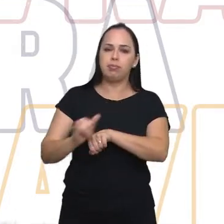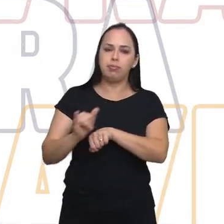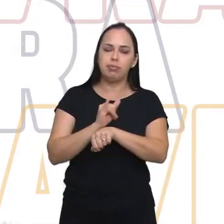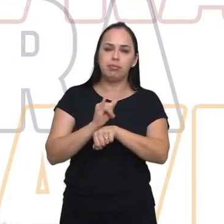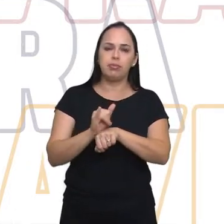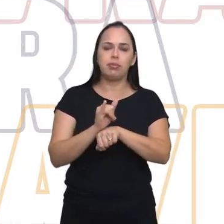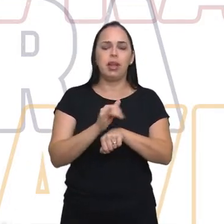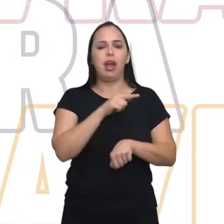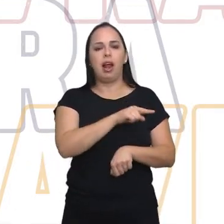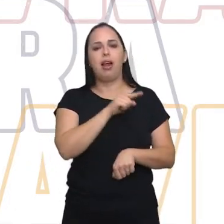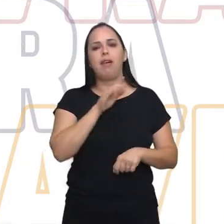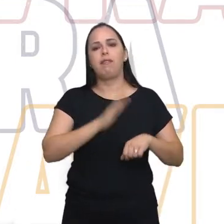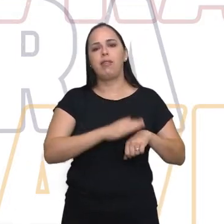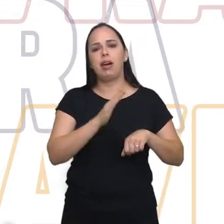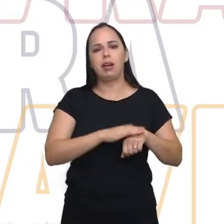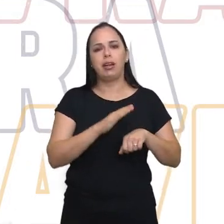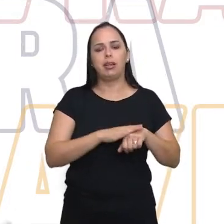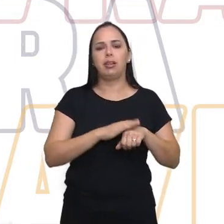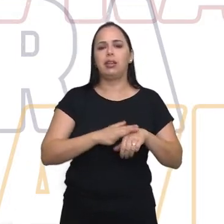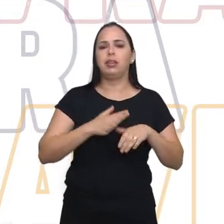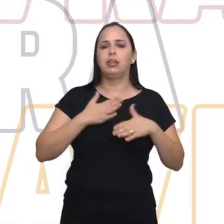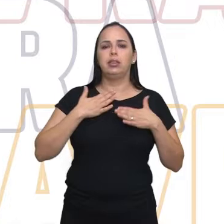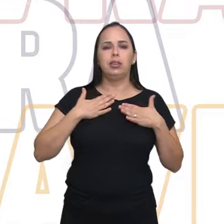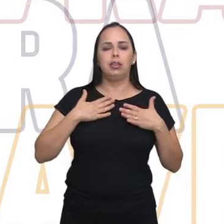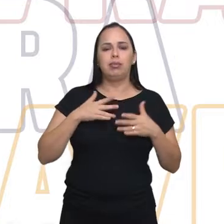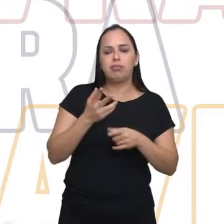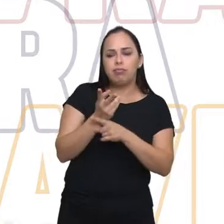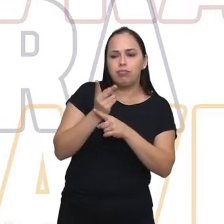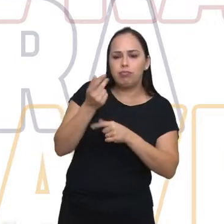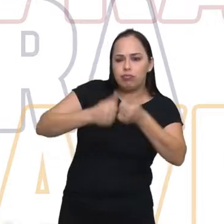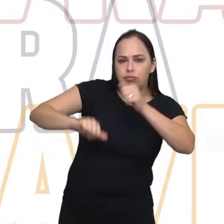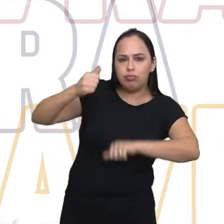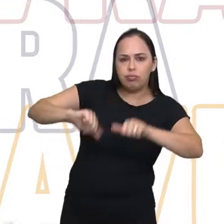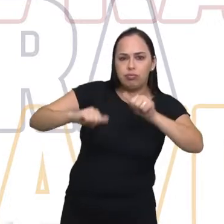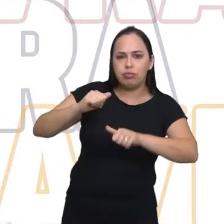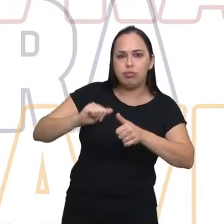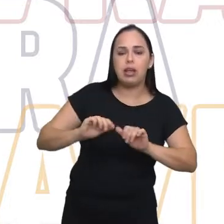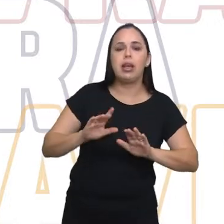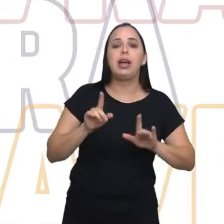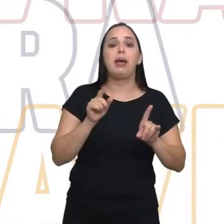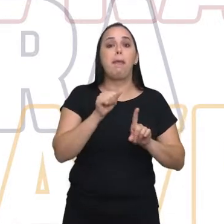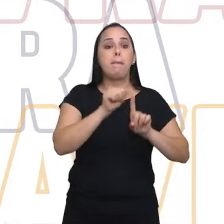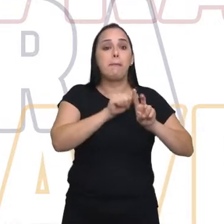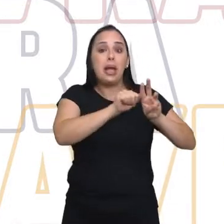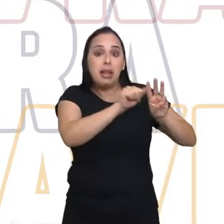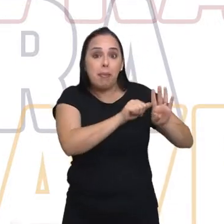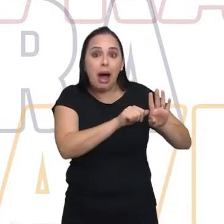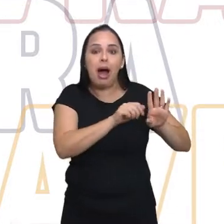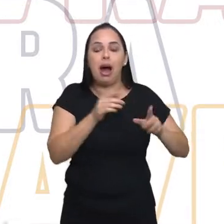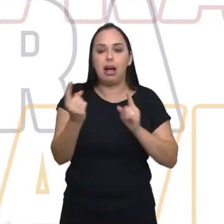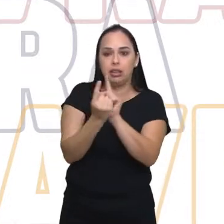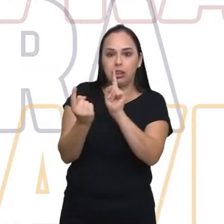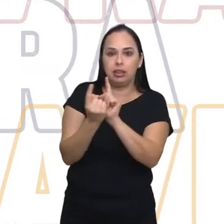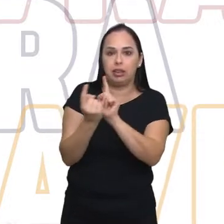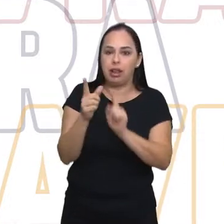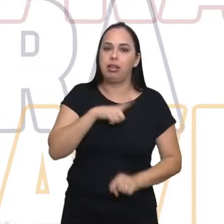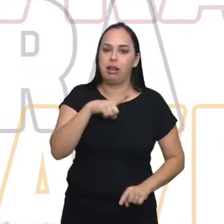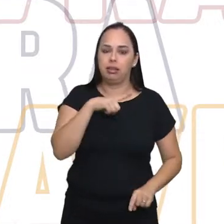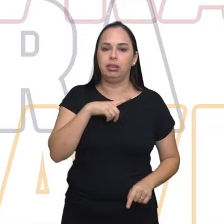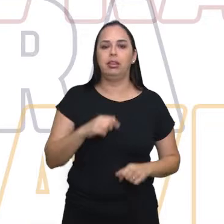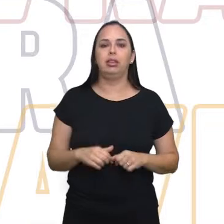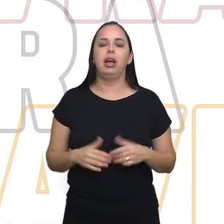e ela faz a anamnese desse paciente, verifica as necessidades e mensalmente atende ele. Atualmente